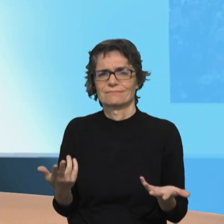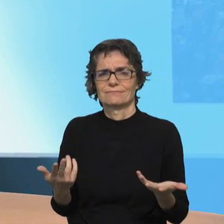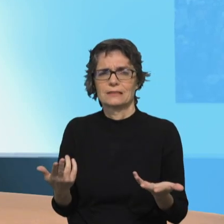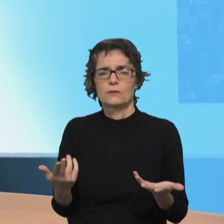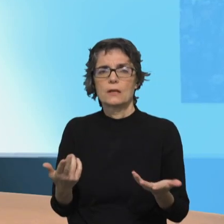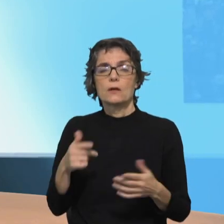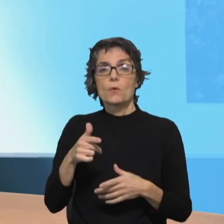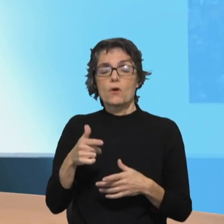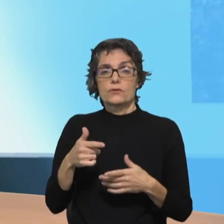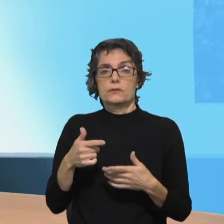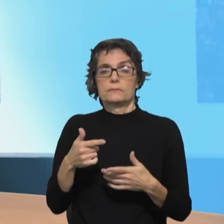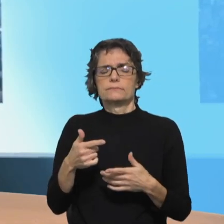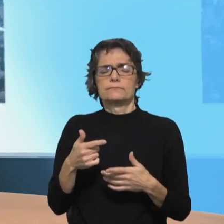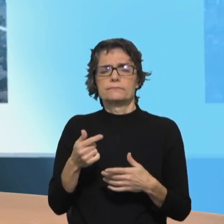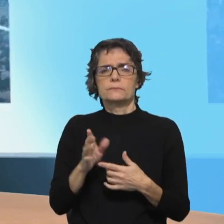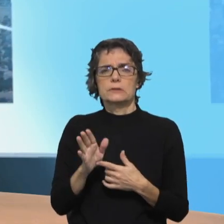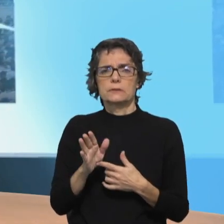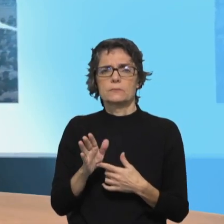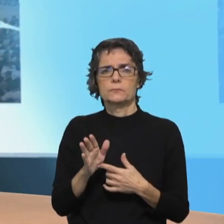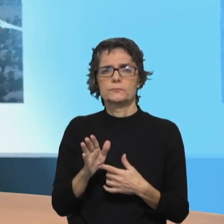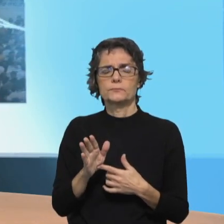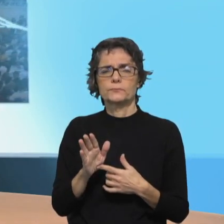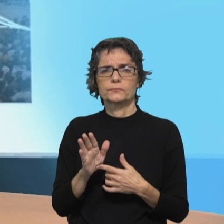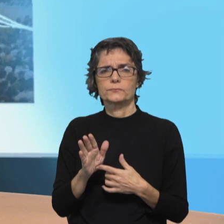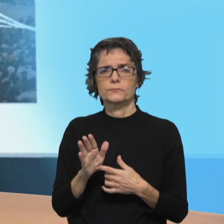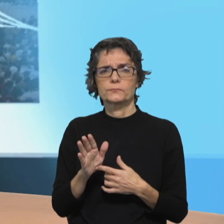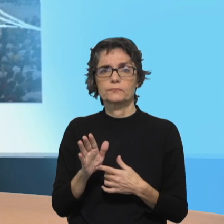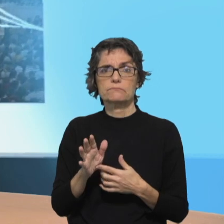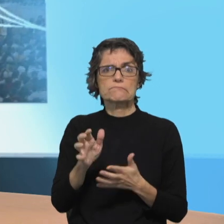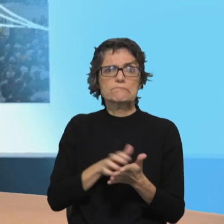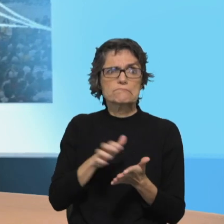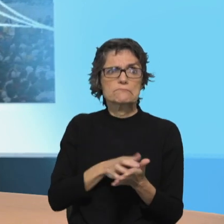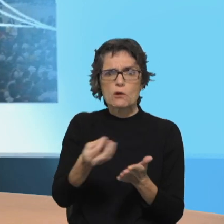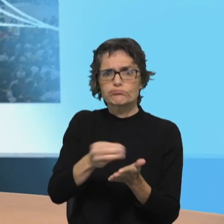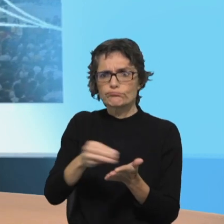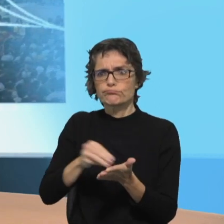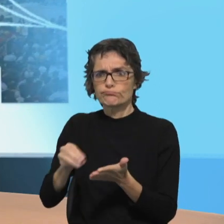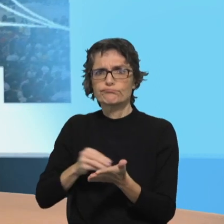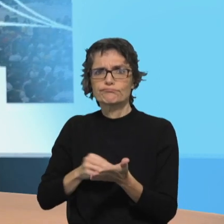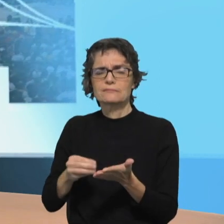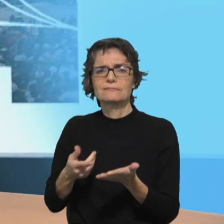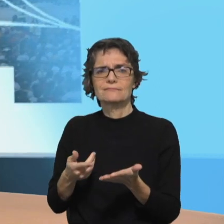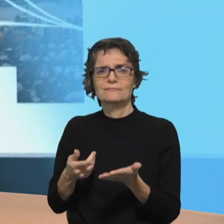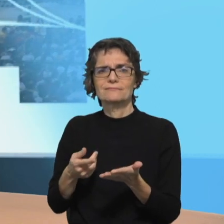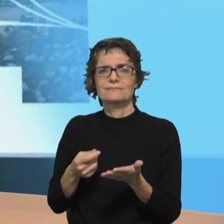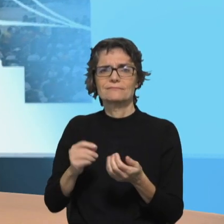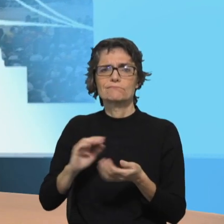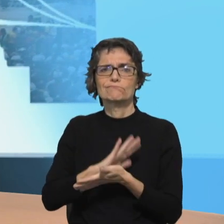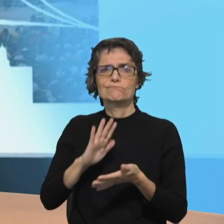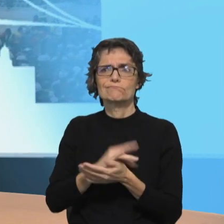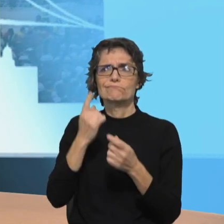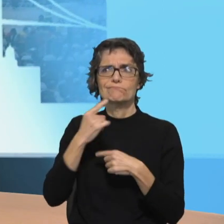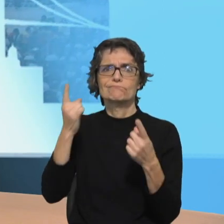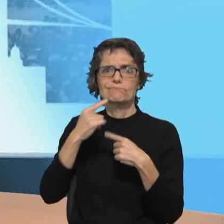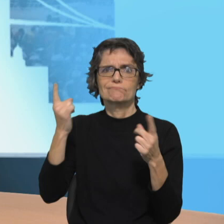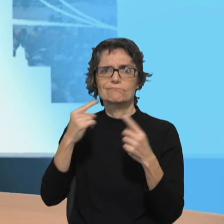textos fabricados, não é? Em que depois as pessoas são